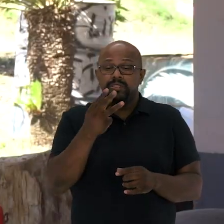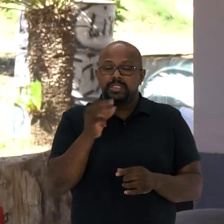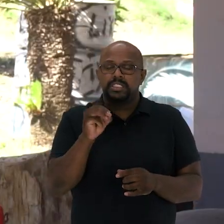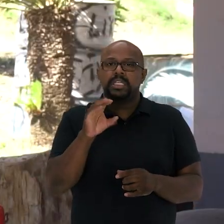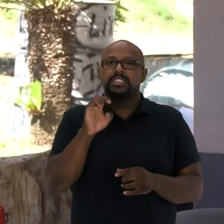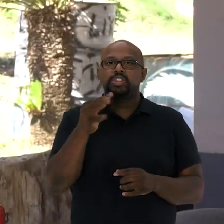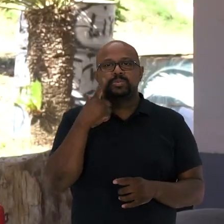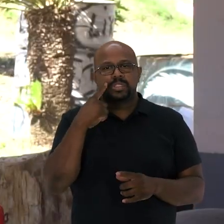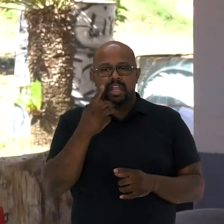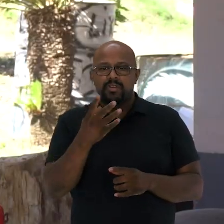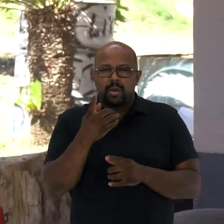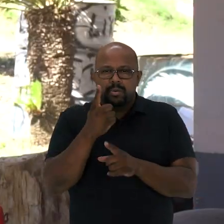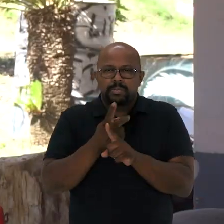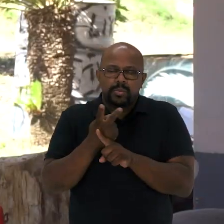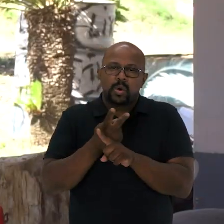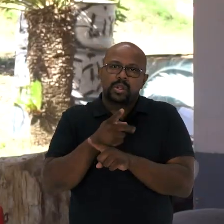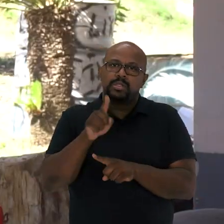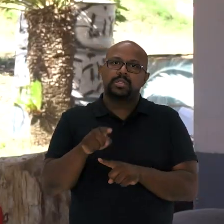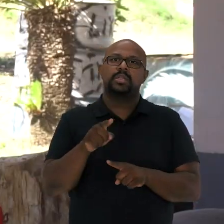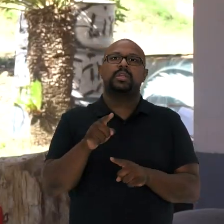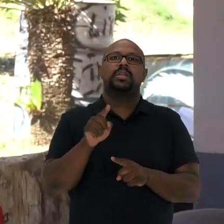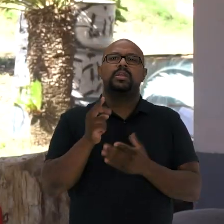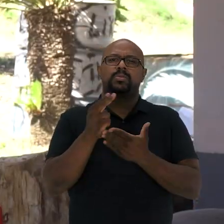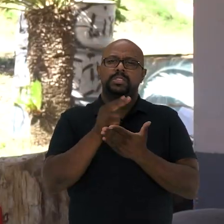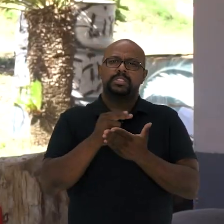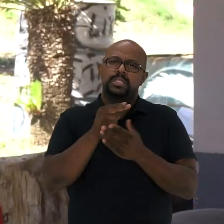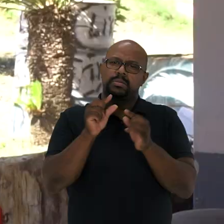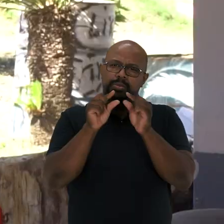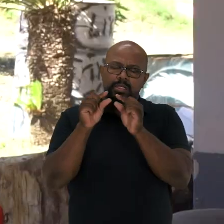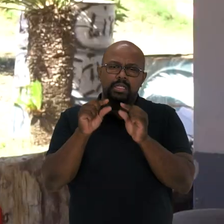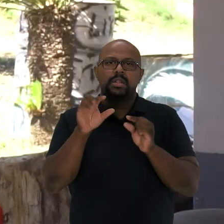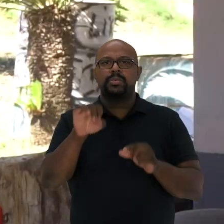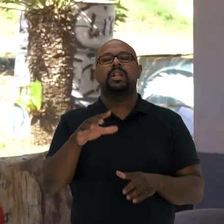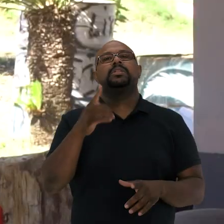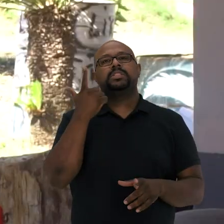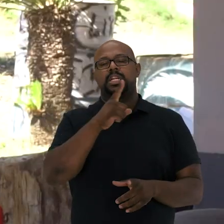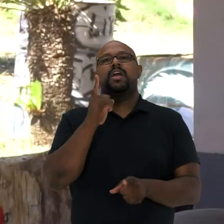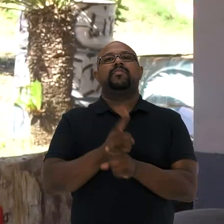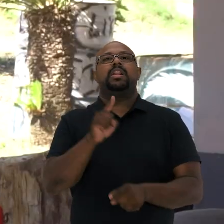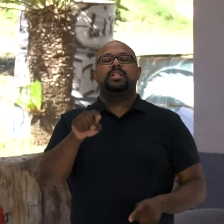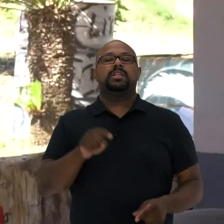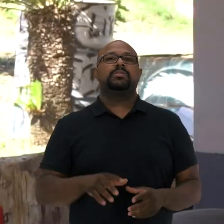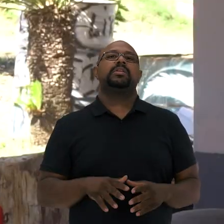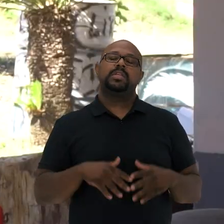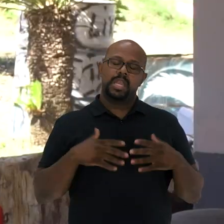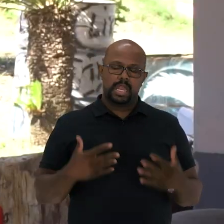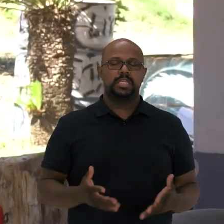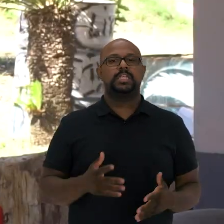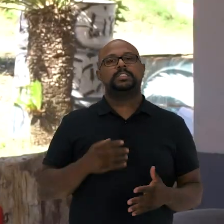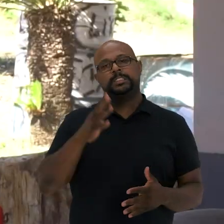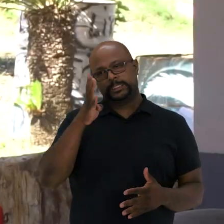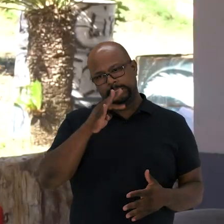30 centímetros o que nós estava procurando, que era o Dzinho esse pequenininho, para nós seguir por ele, sabia que era aberto. E aí